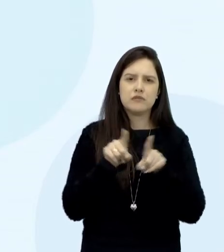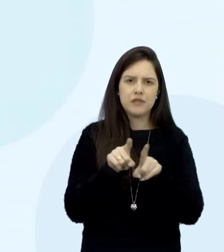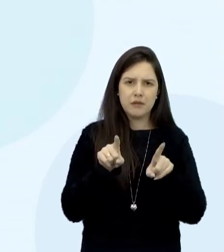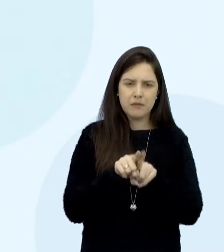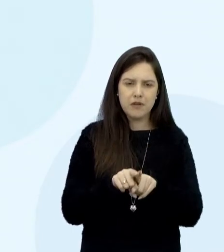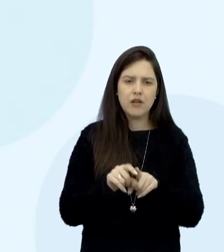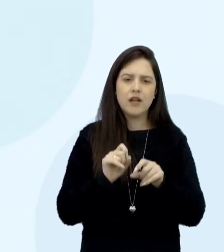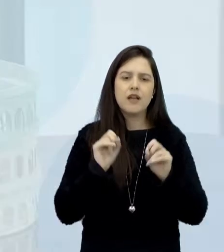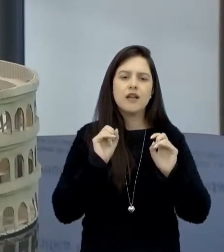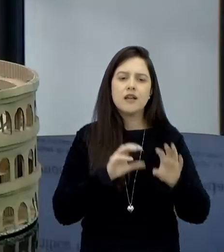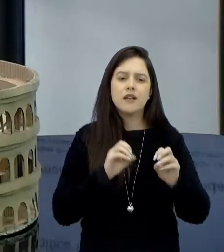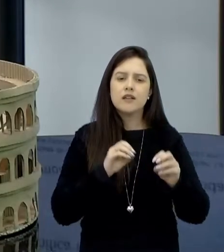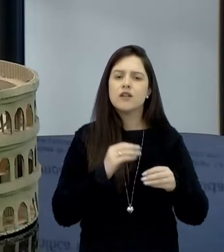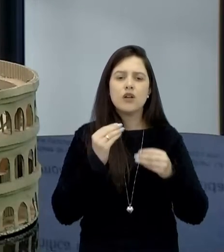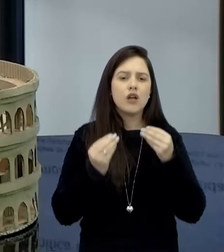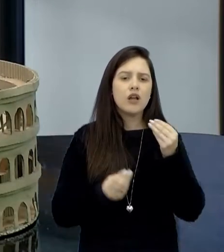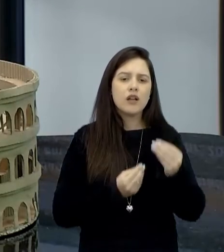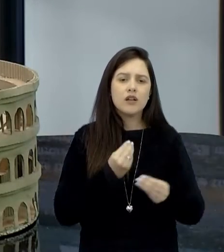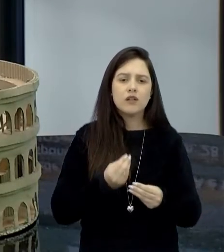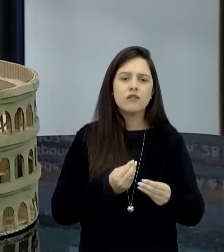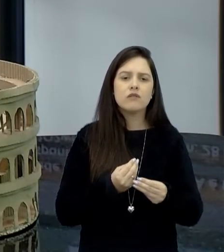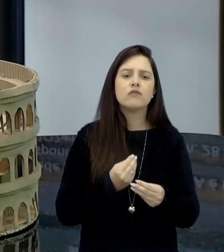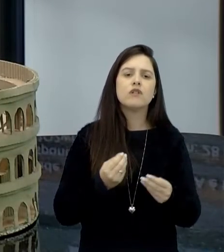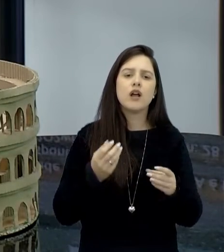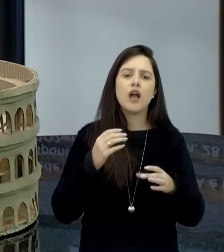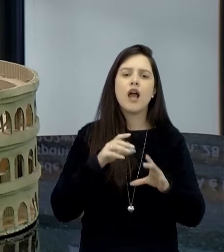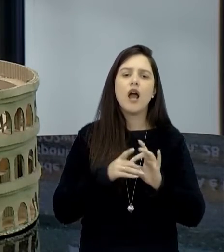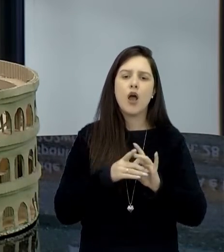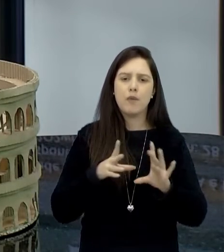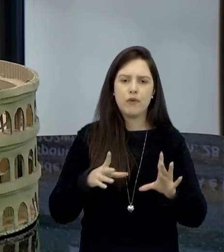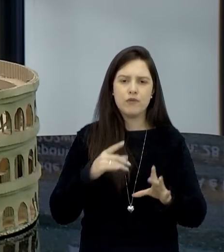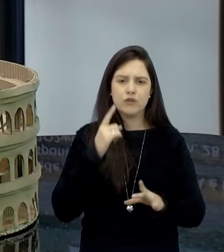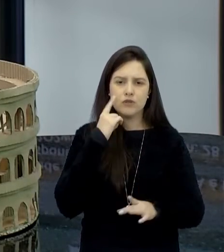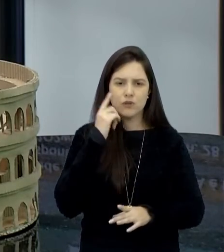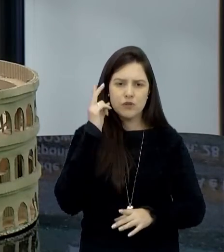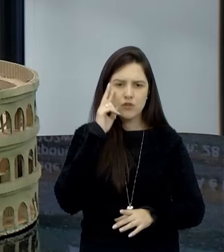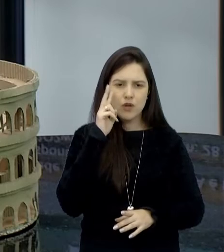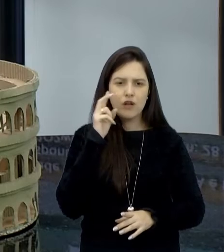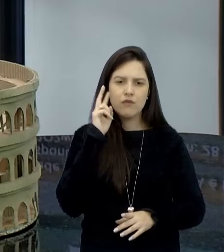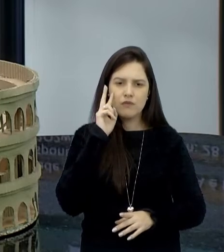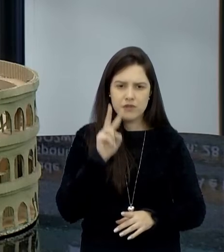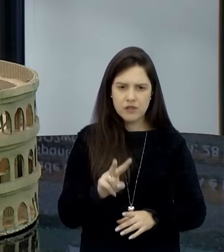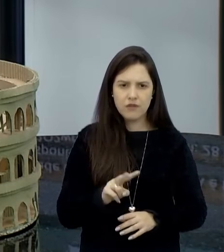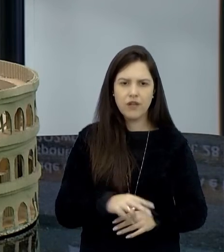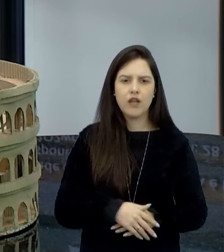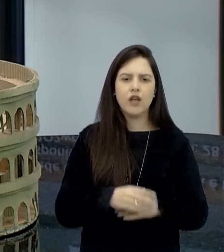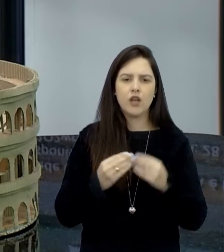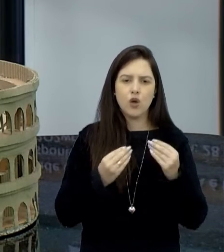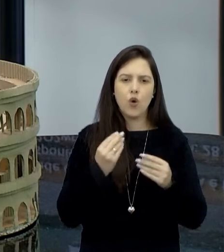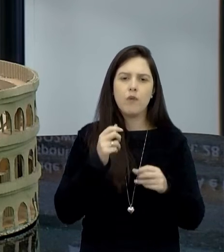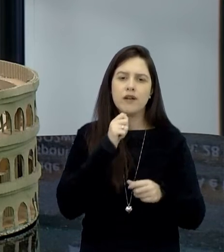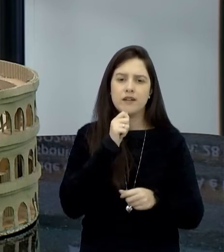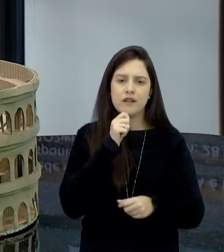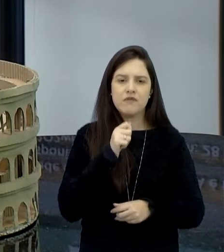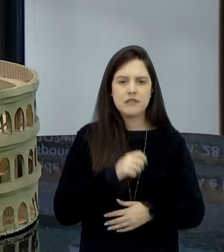de Medicina da UFBA. Ela foi tombada pelo patrimônio histórico. Aí eu vou deixar vocês com essa